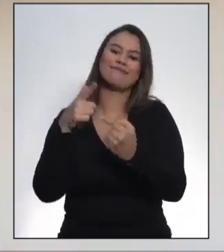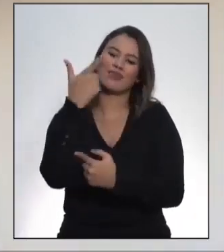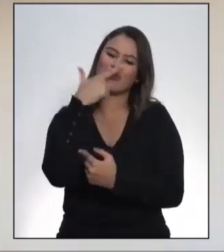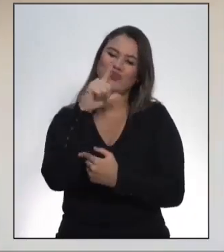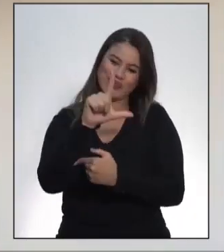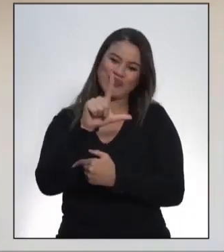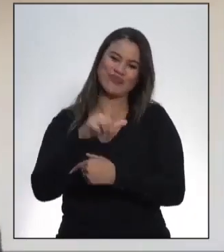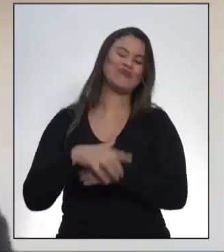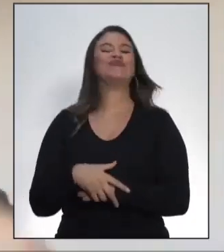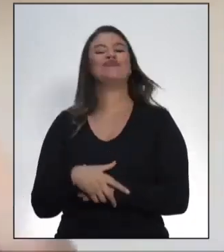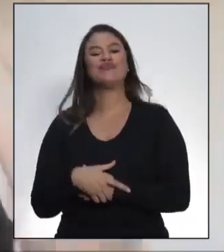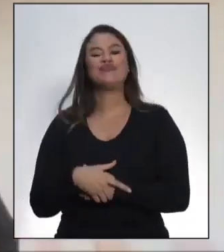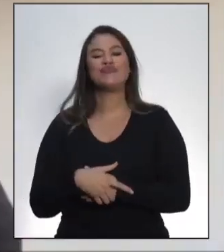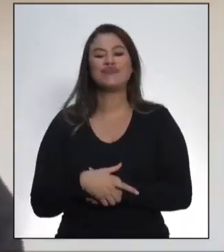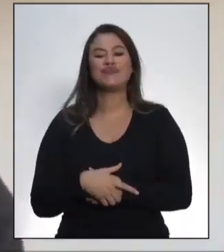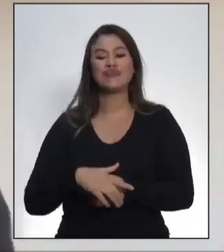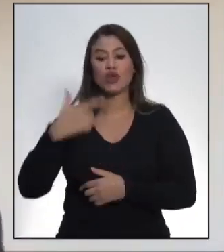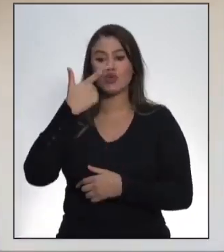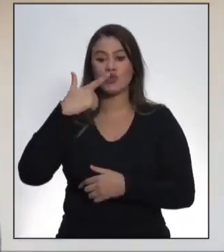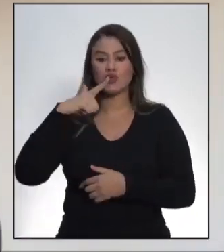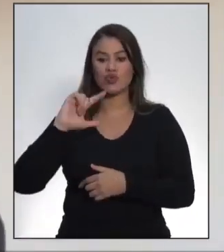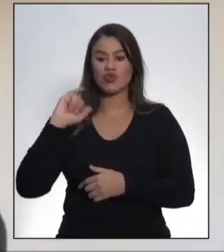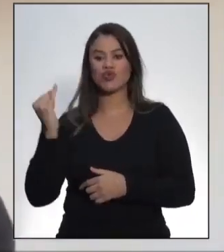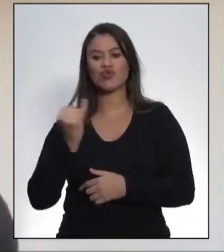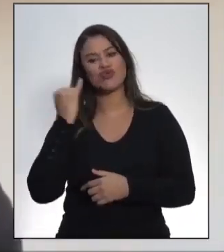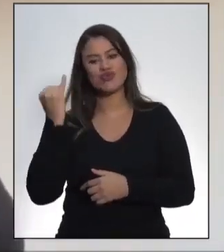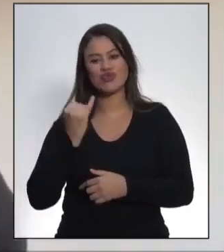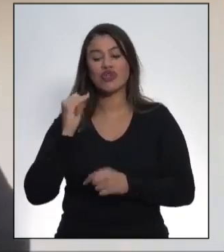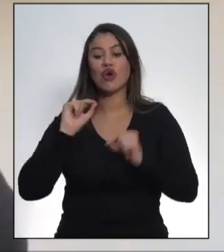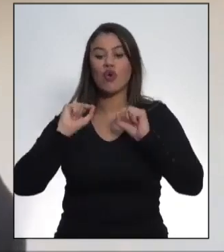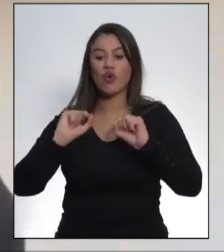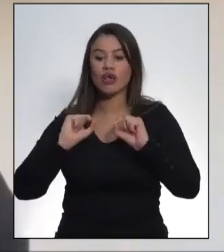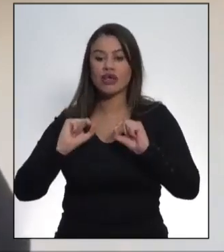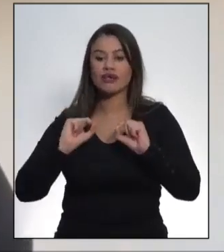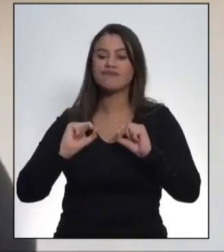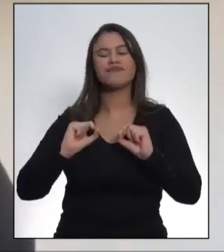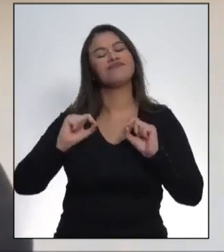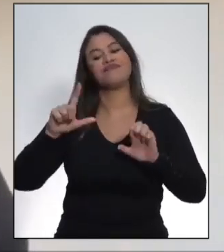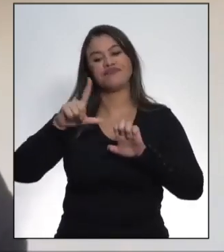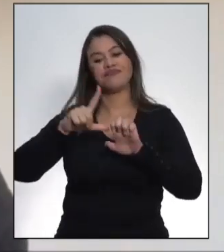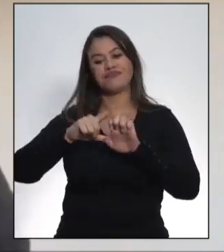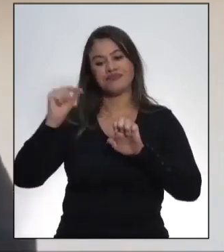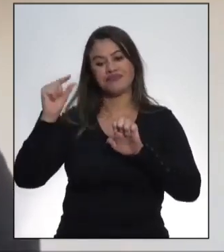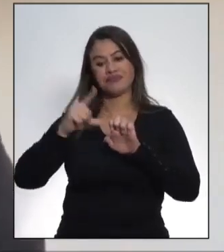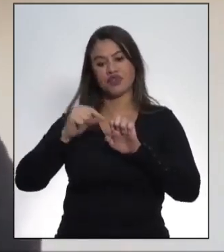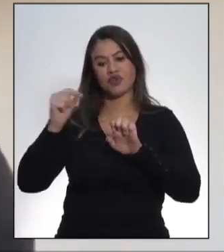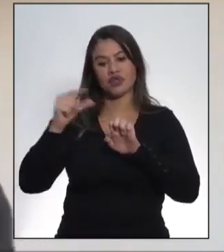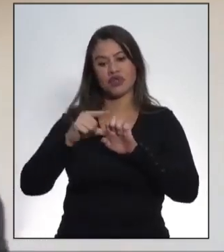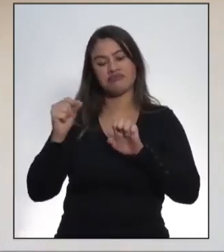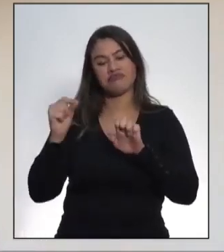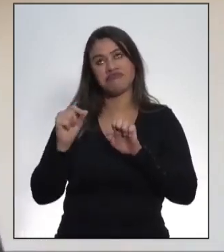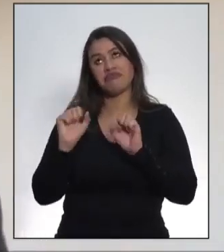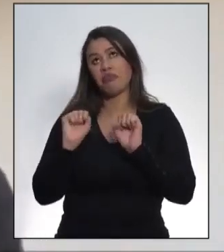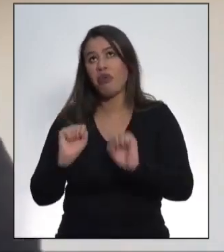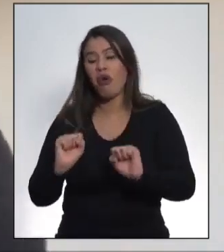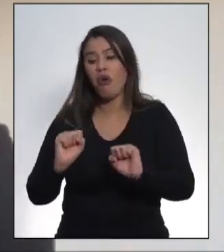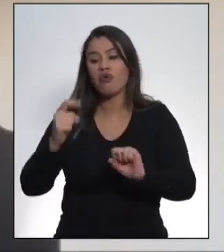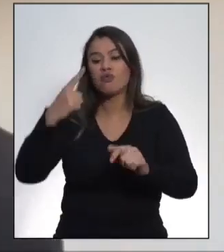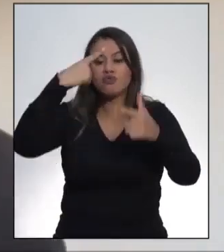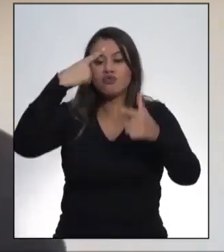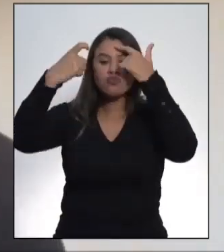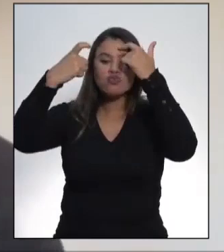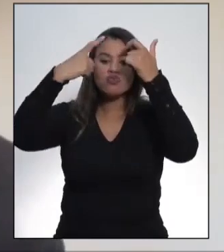ponto importante nesse início de conversa sobre empreendedorismo é que empreendedorismo pode ser uma ideia totalmente nova e